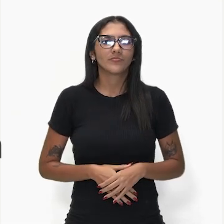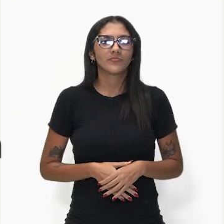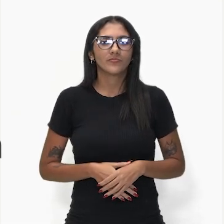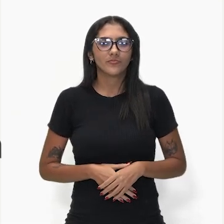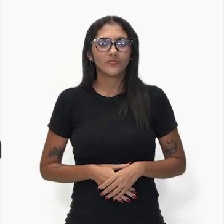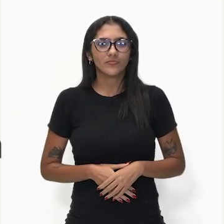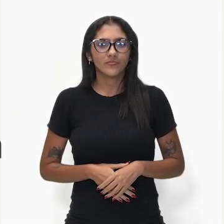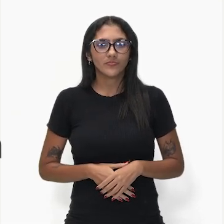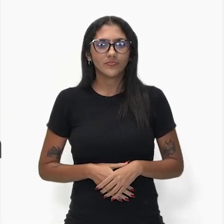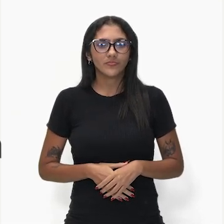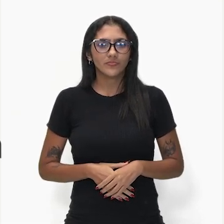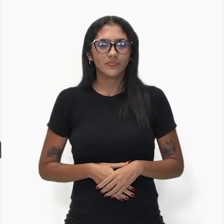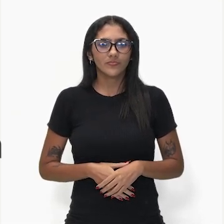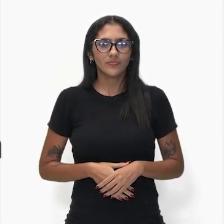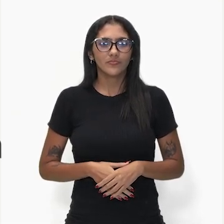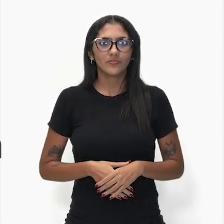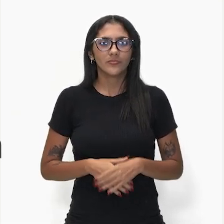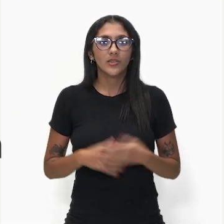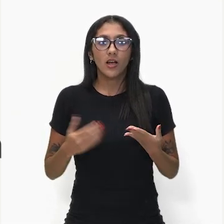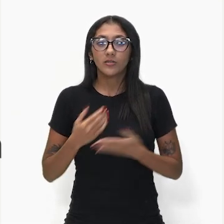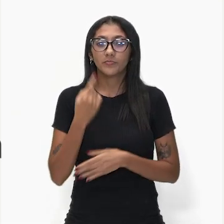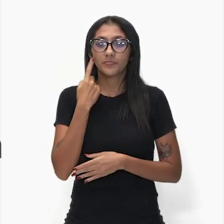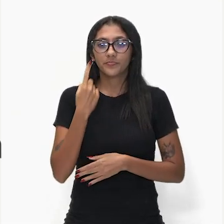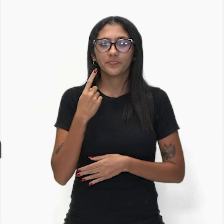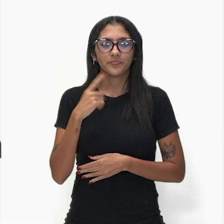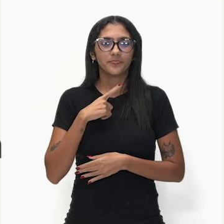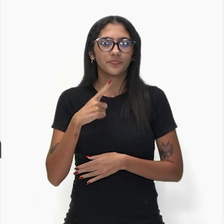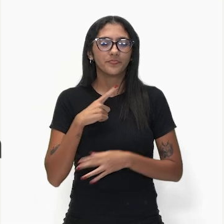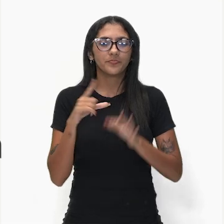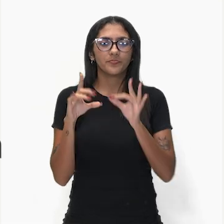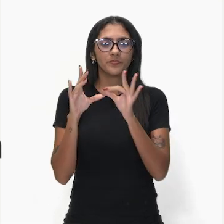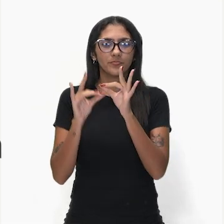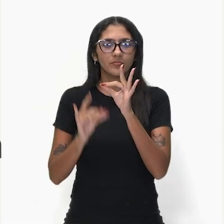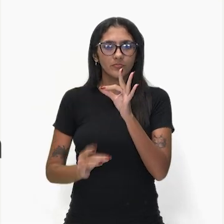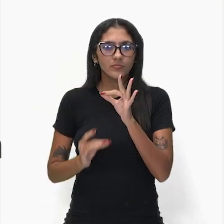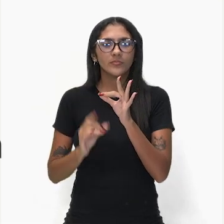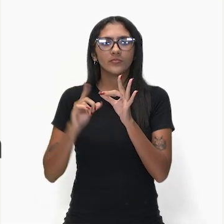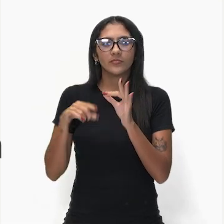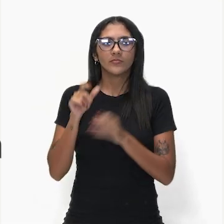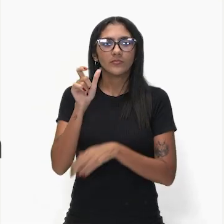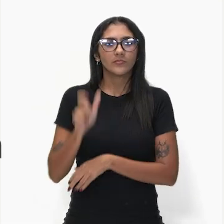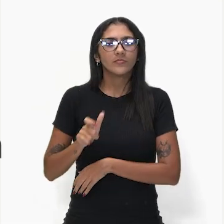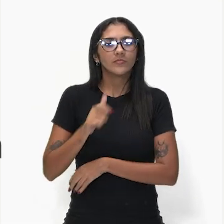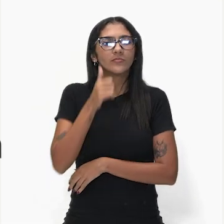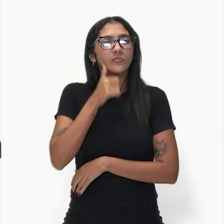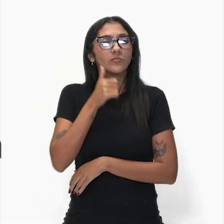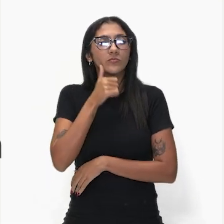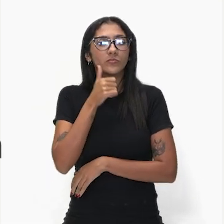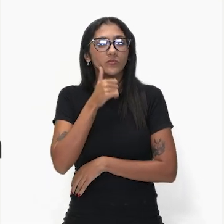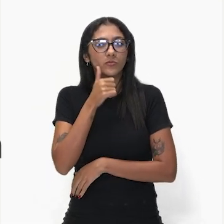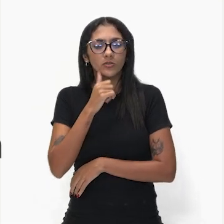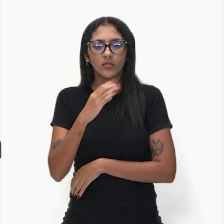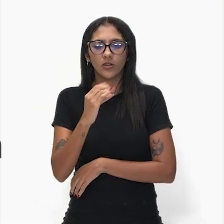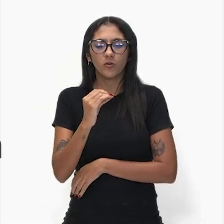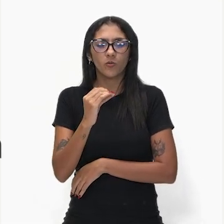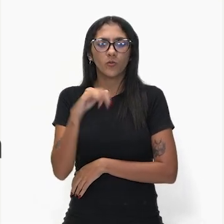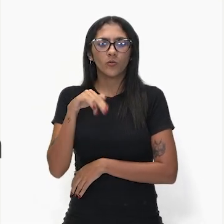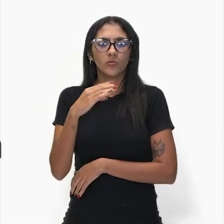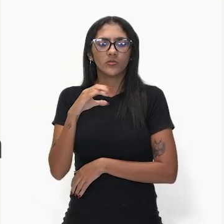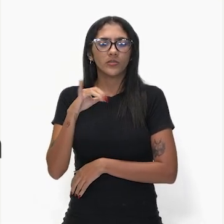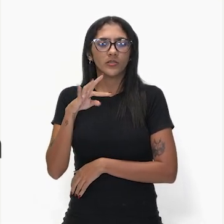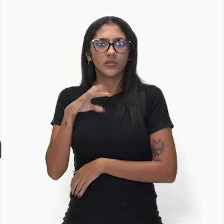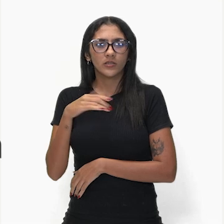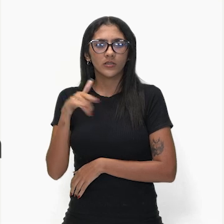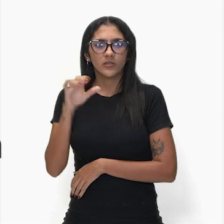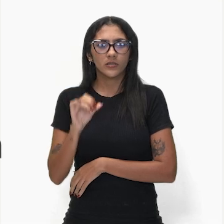aqui que nós temos a descrição de como a nossa personagem, a Conceição, tinha encontrado esses